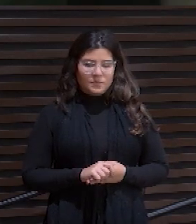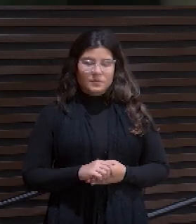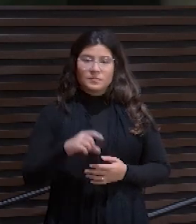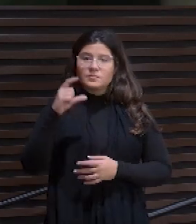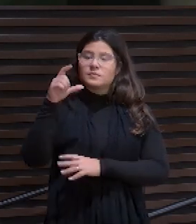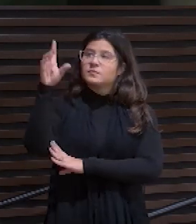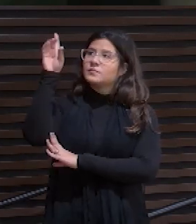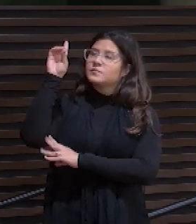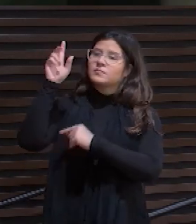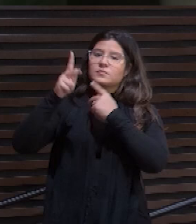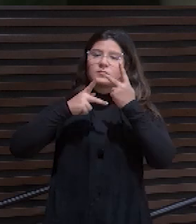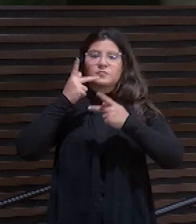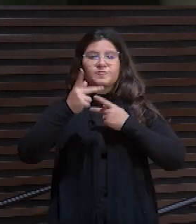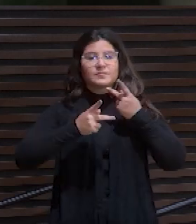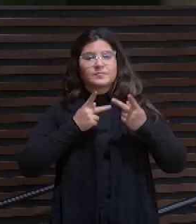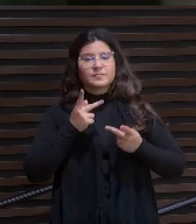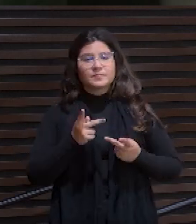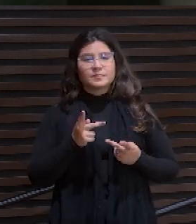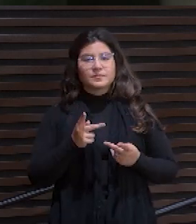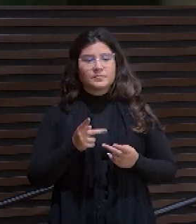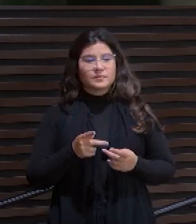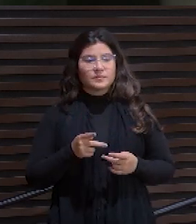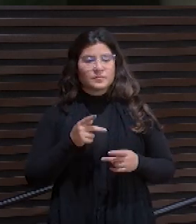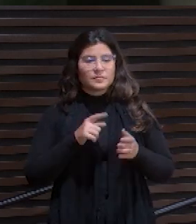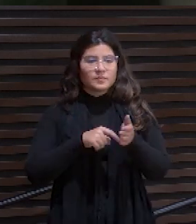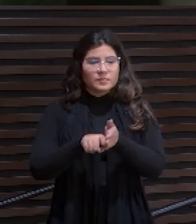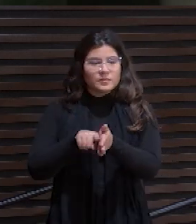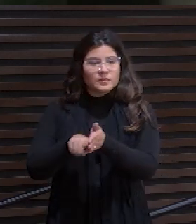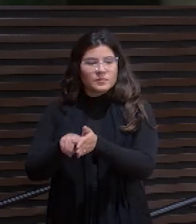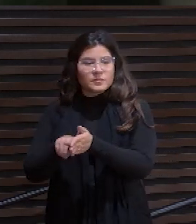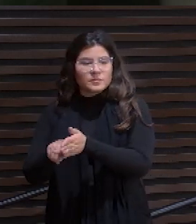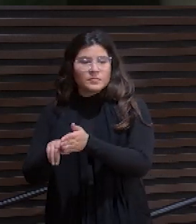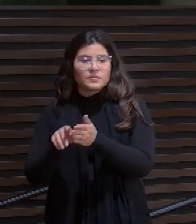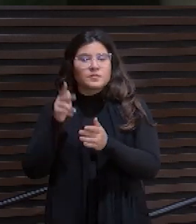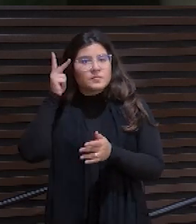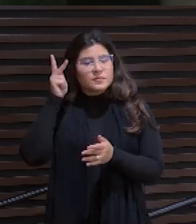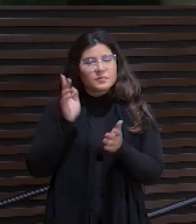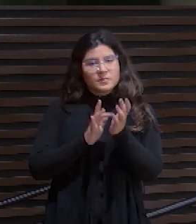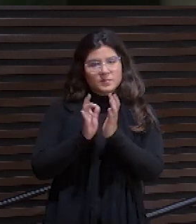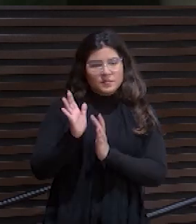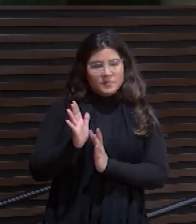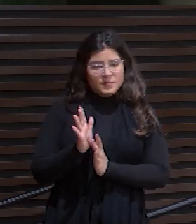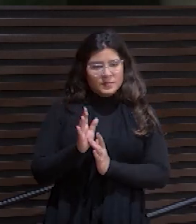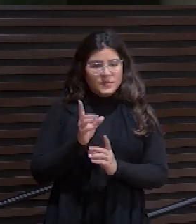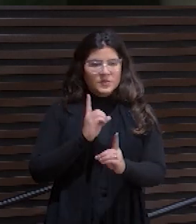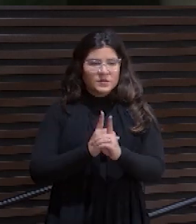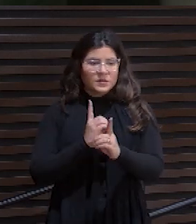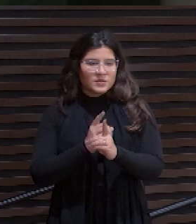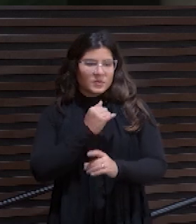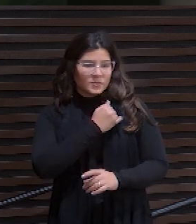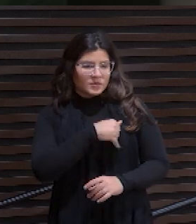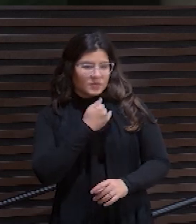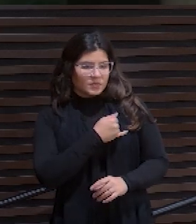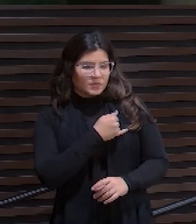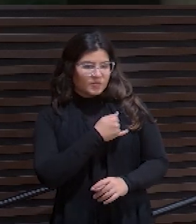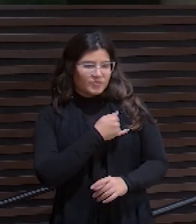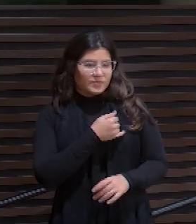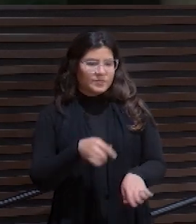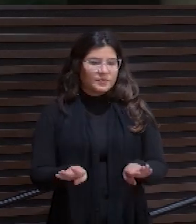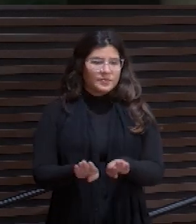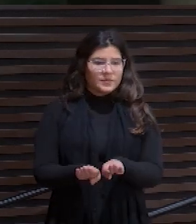de Deus diz assim: Disseram-lhe eles: os discípulos de João, e bem assim os dos